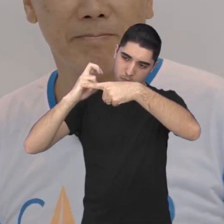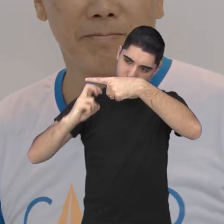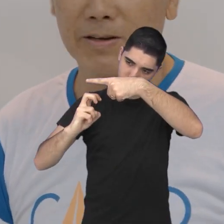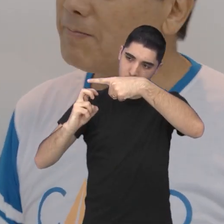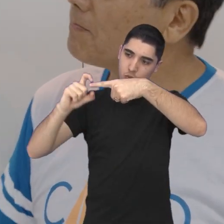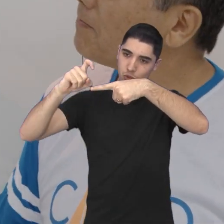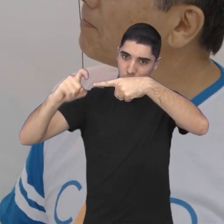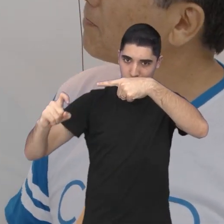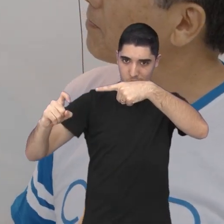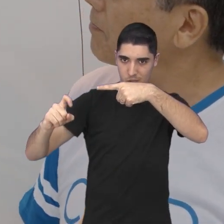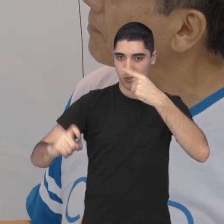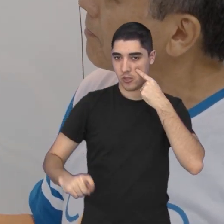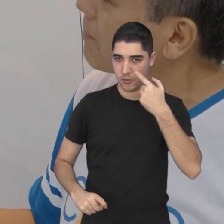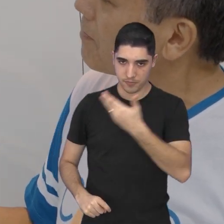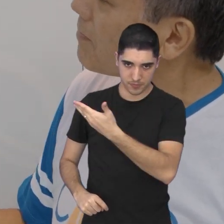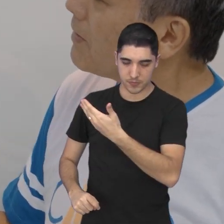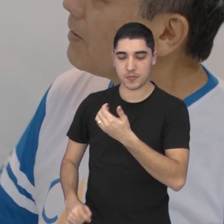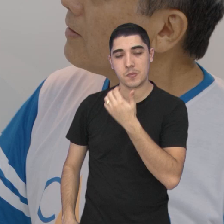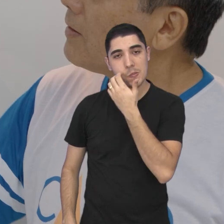Ok?